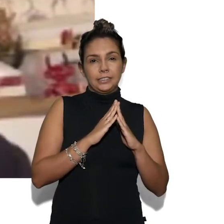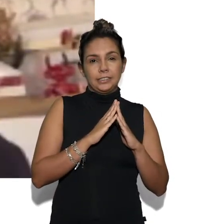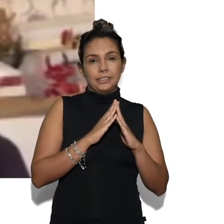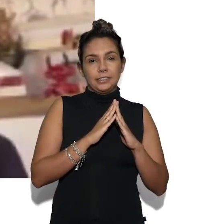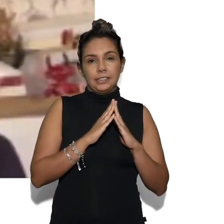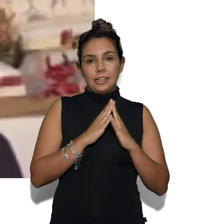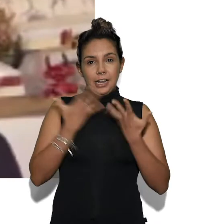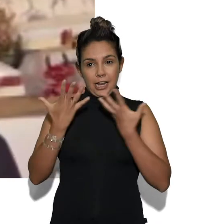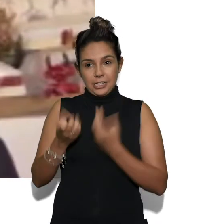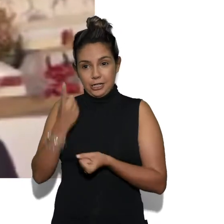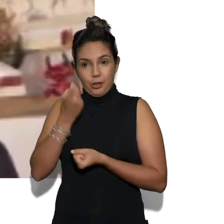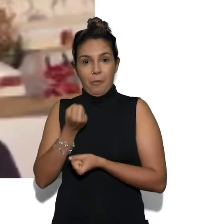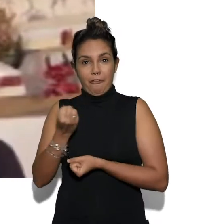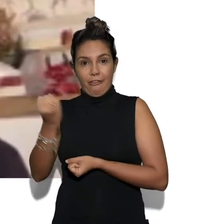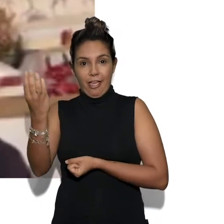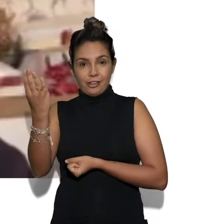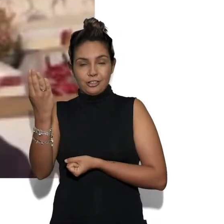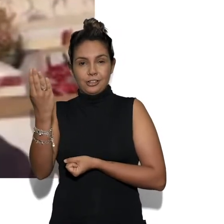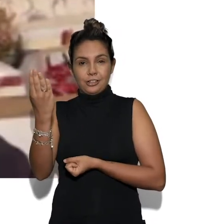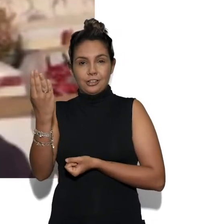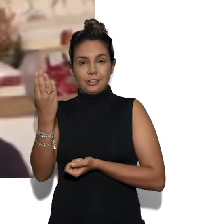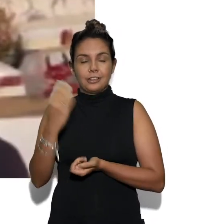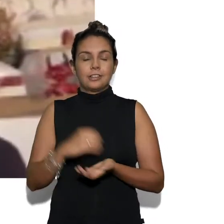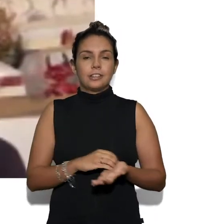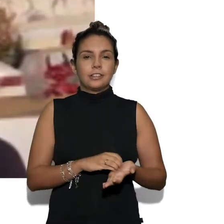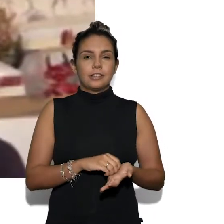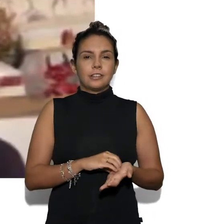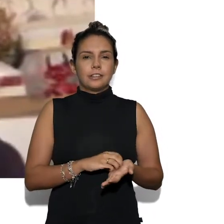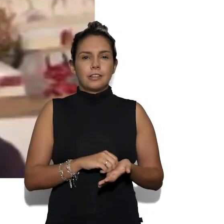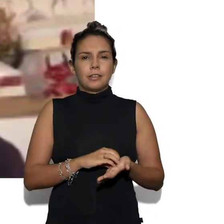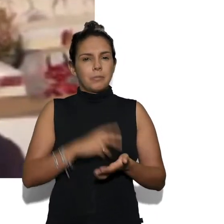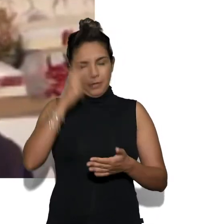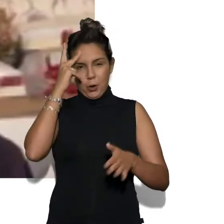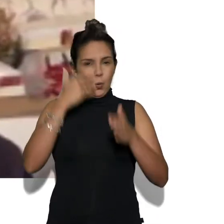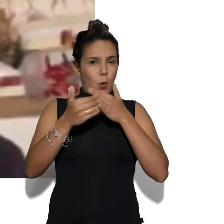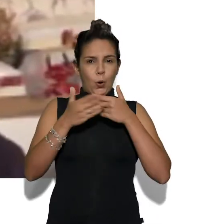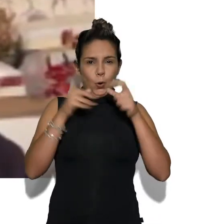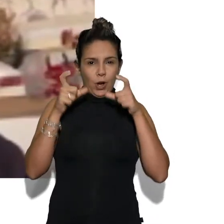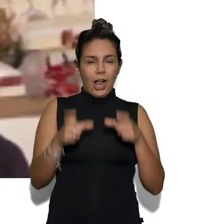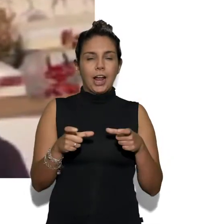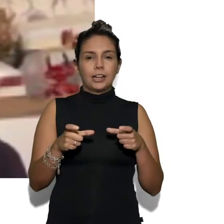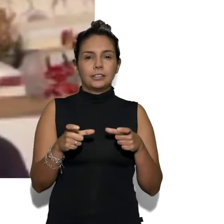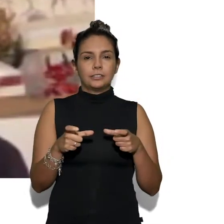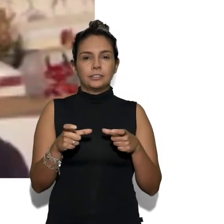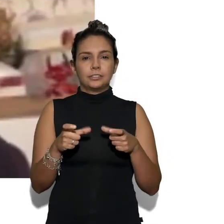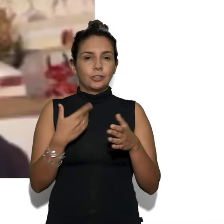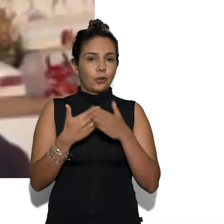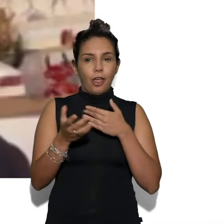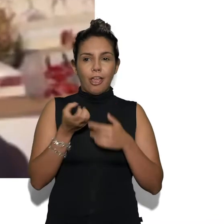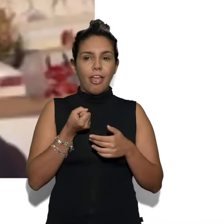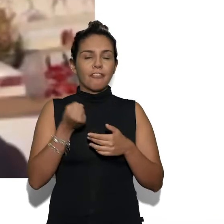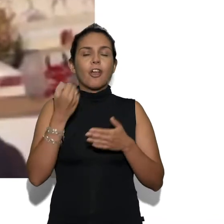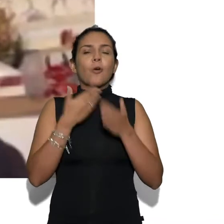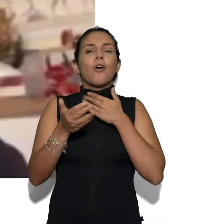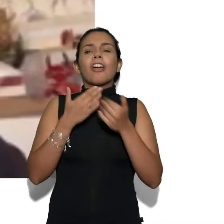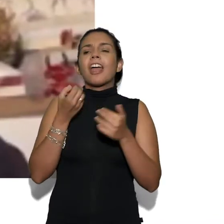e aceitar uma viagem para ir para qualquer lugar, qualquer viagem era melhor